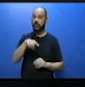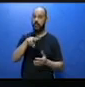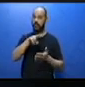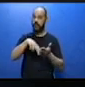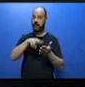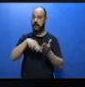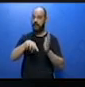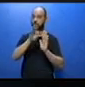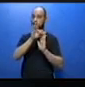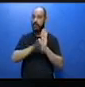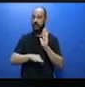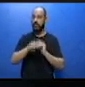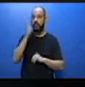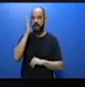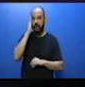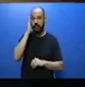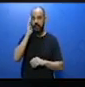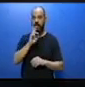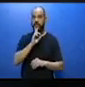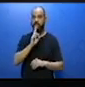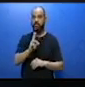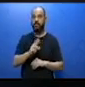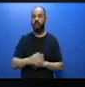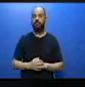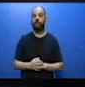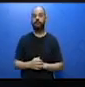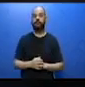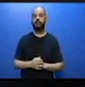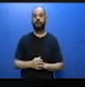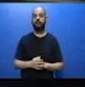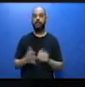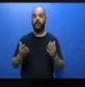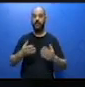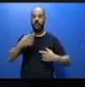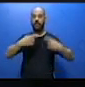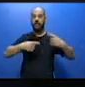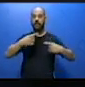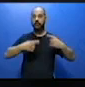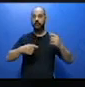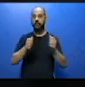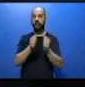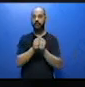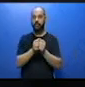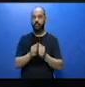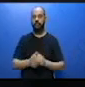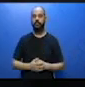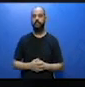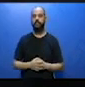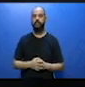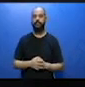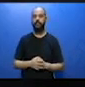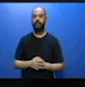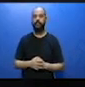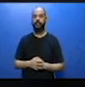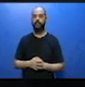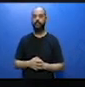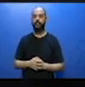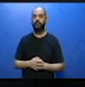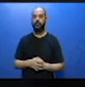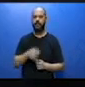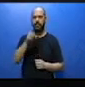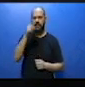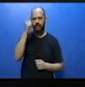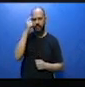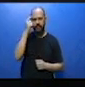responder. E o desafio que nós vamos fazer juntos. Vamos pensar, pensa, já vai, eu